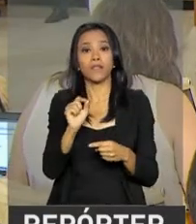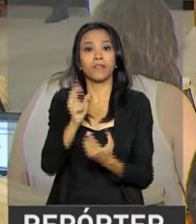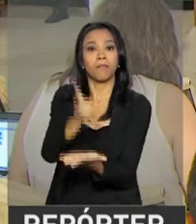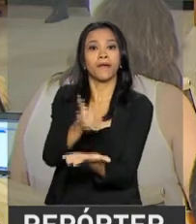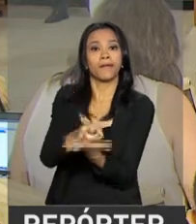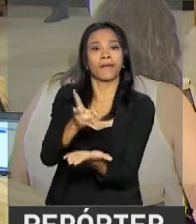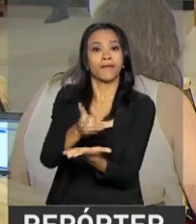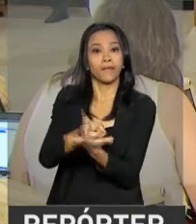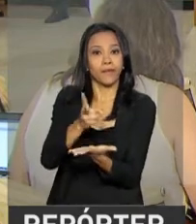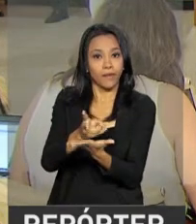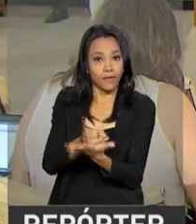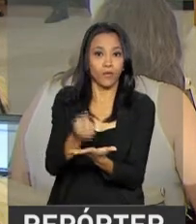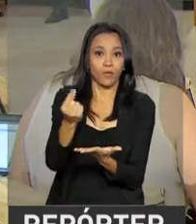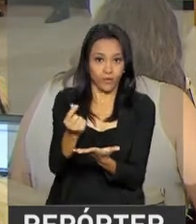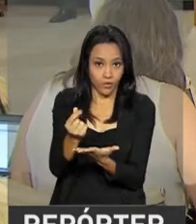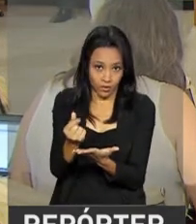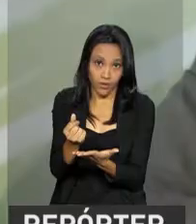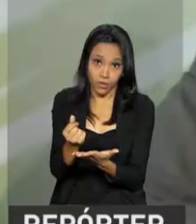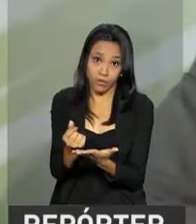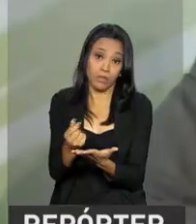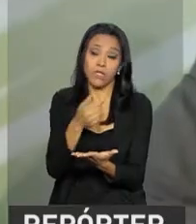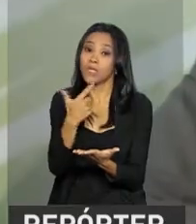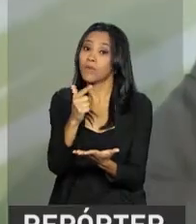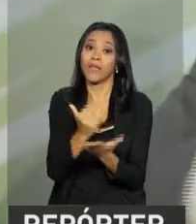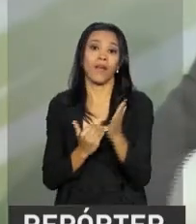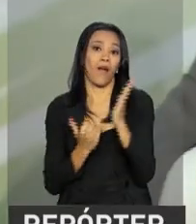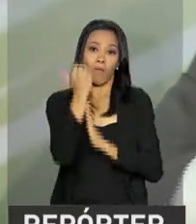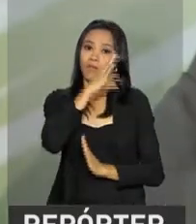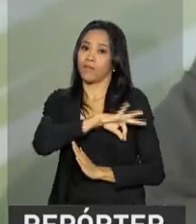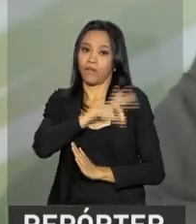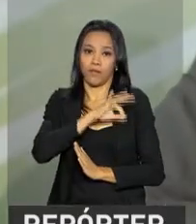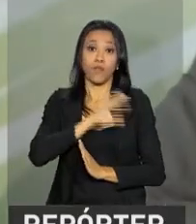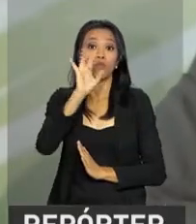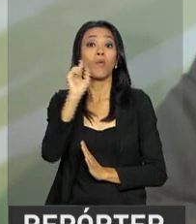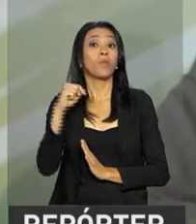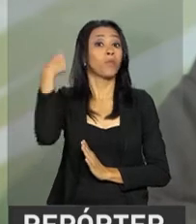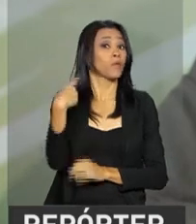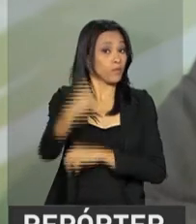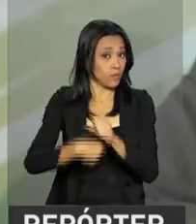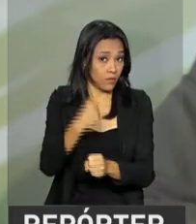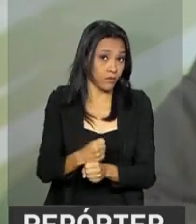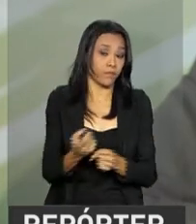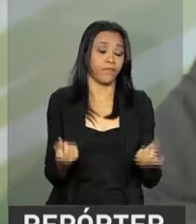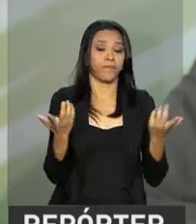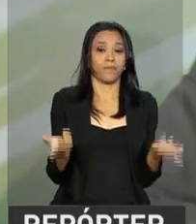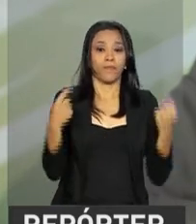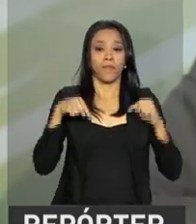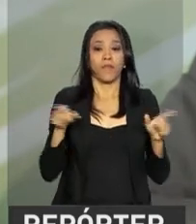dos servidores públicos para o ano que vem a gente está preparando nenhum recurso pra tentar